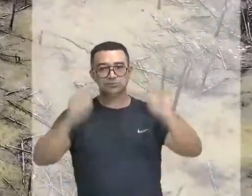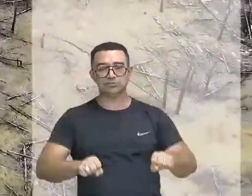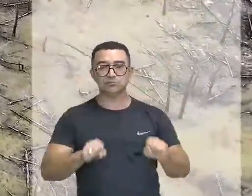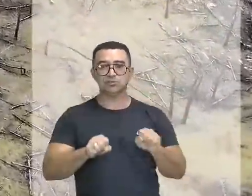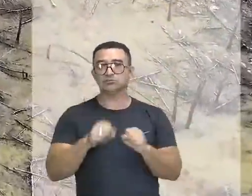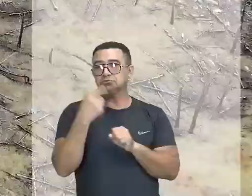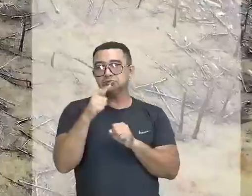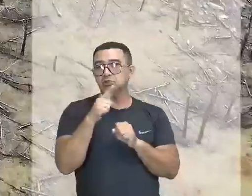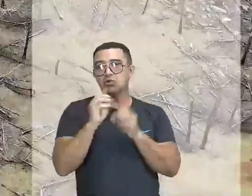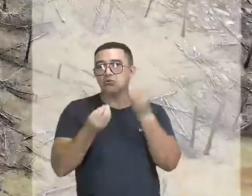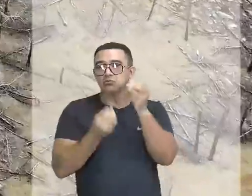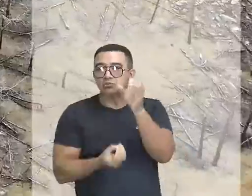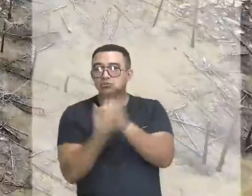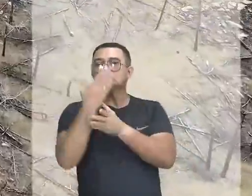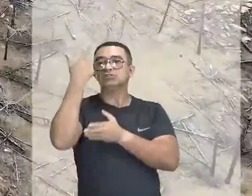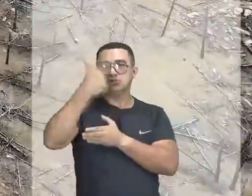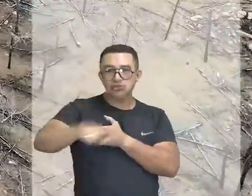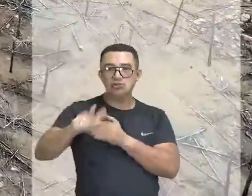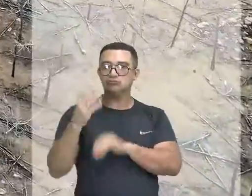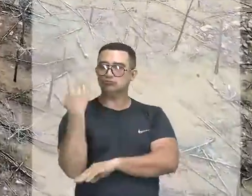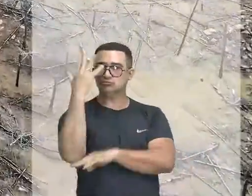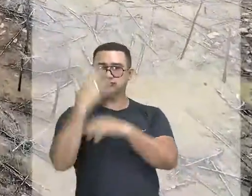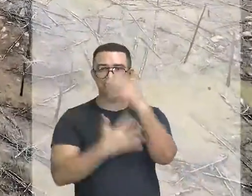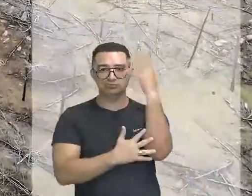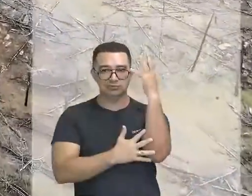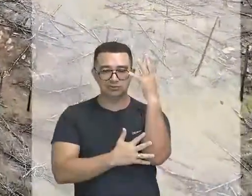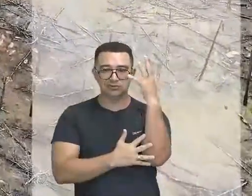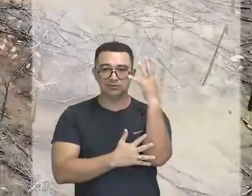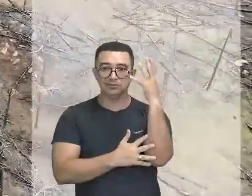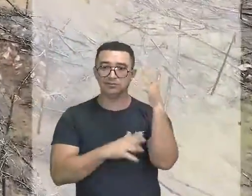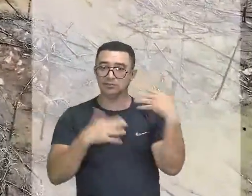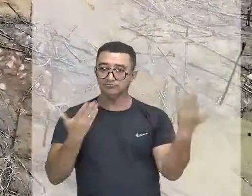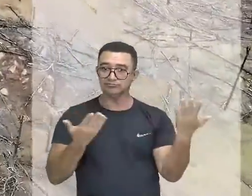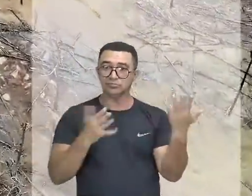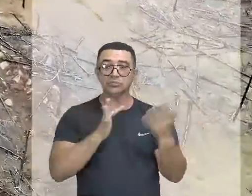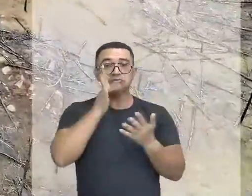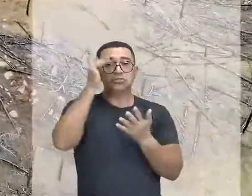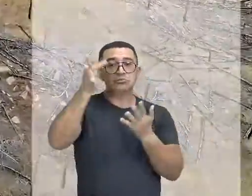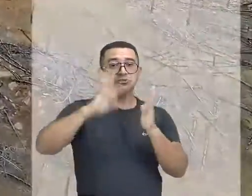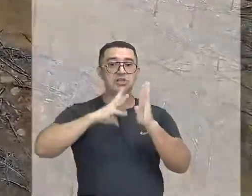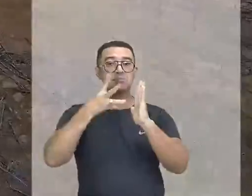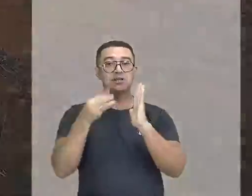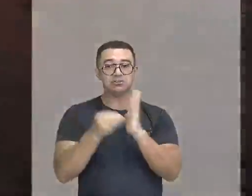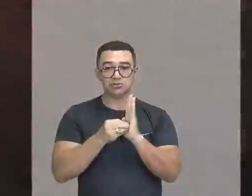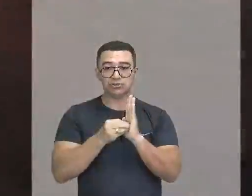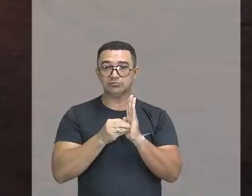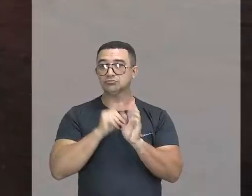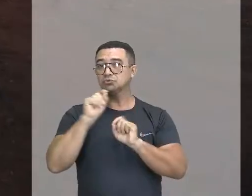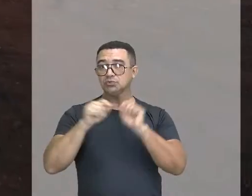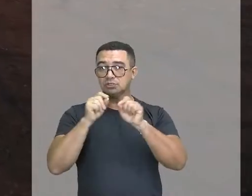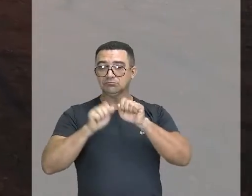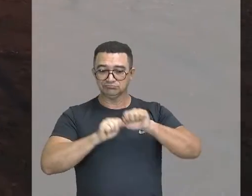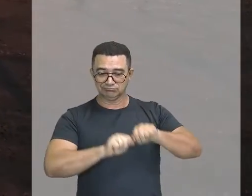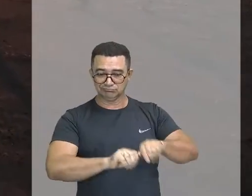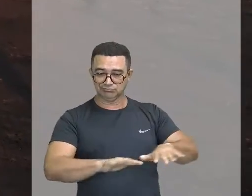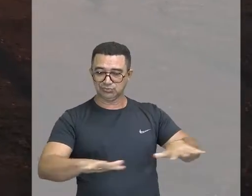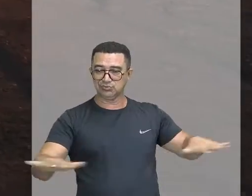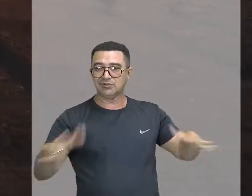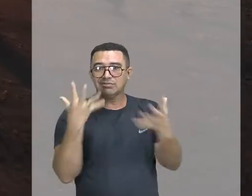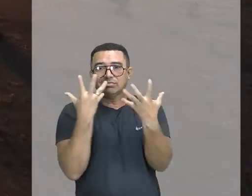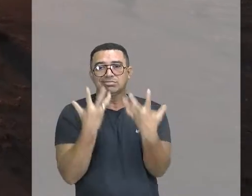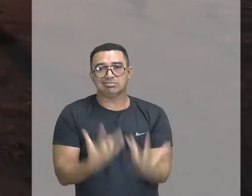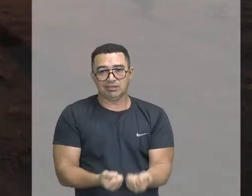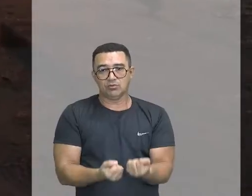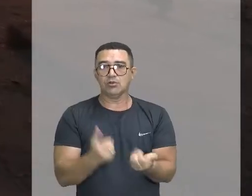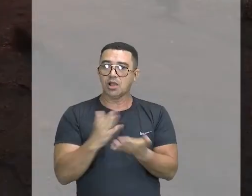retorno. Quando isso acontecer, muito provavelmente a Amazônia vai se encaminhar para uma savanização e os mais